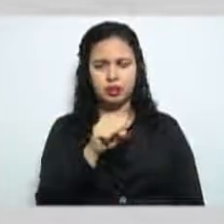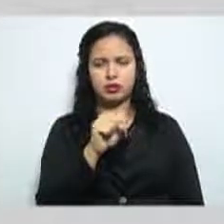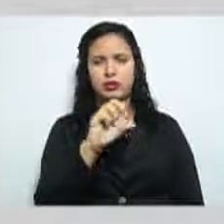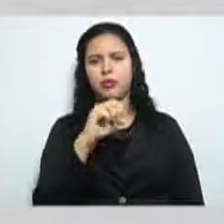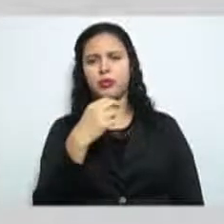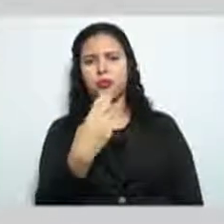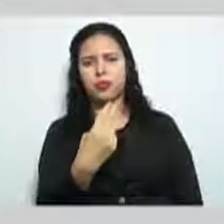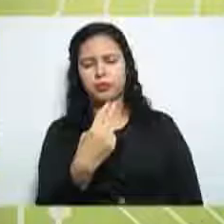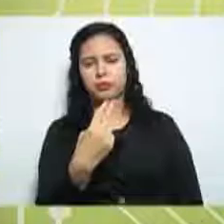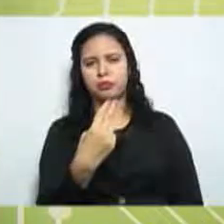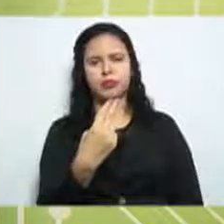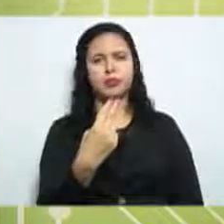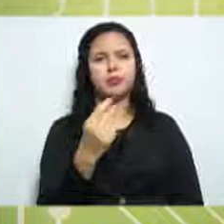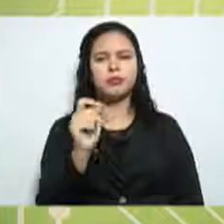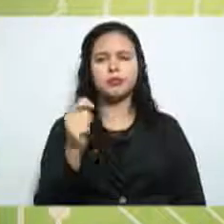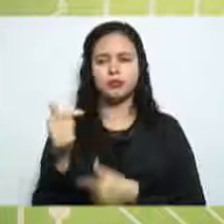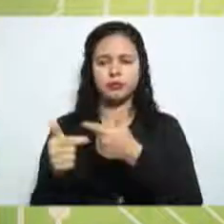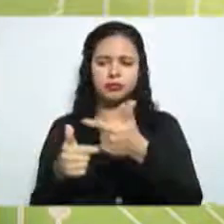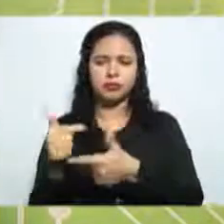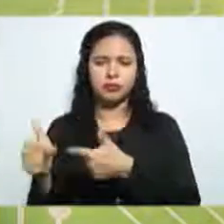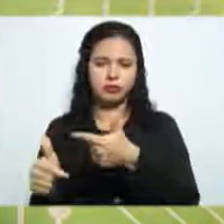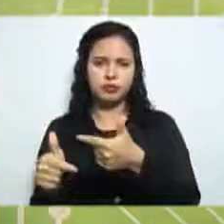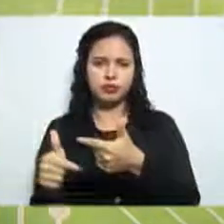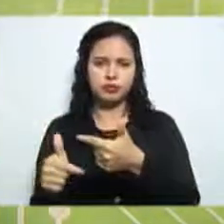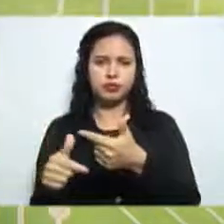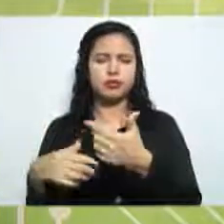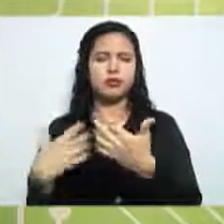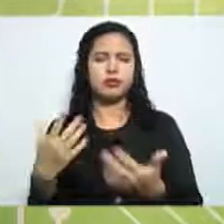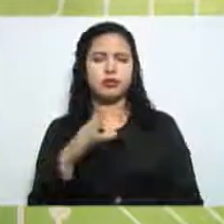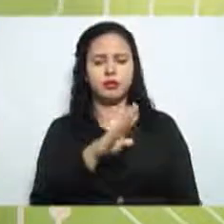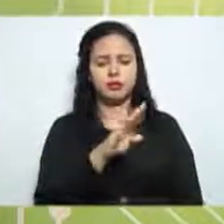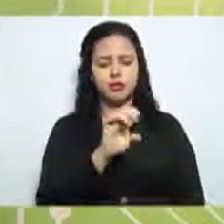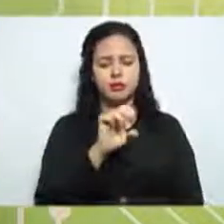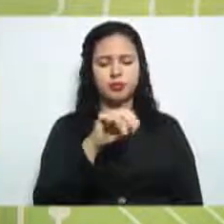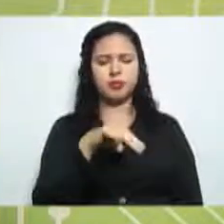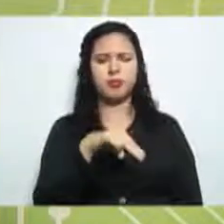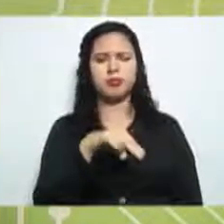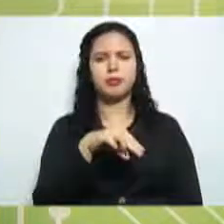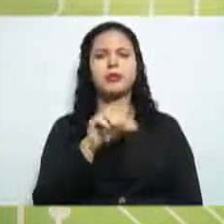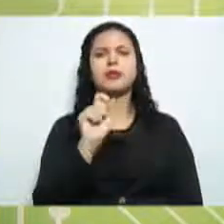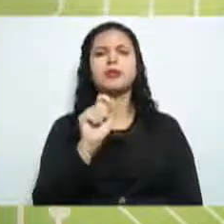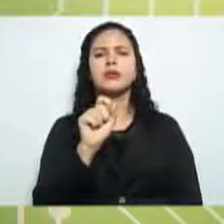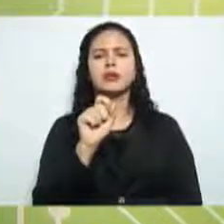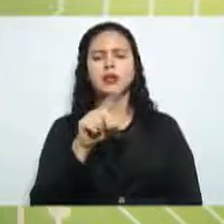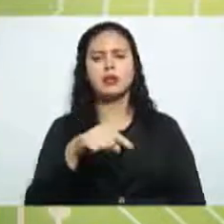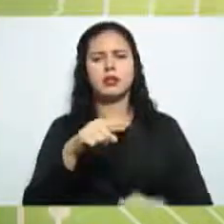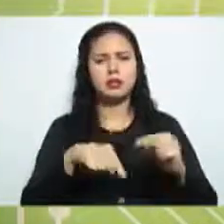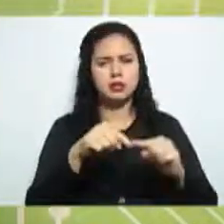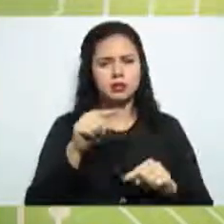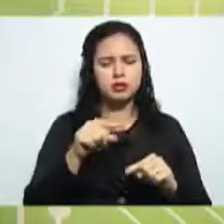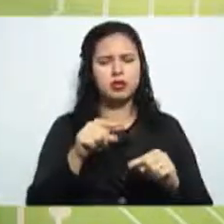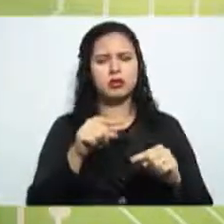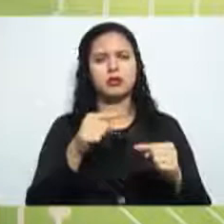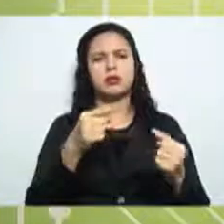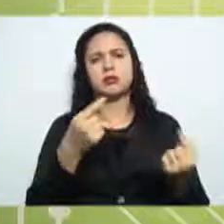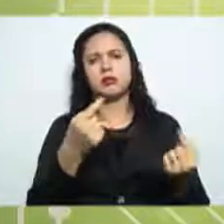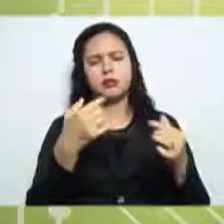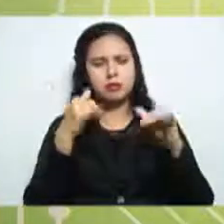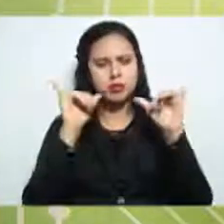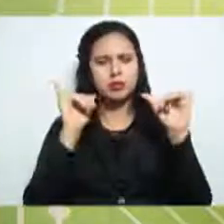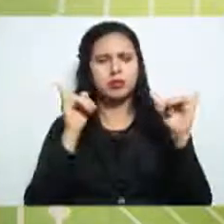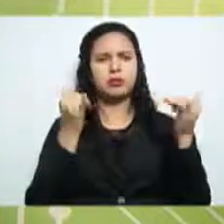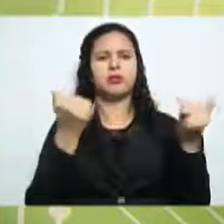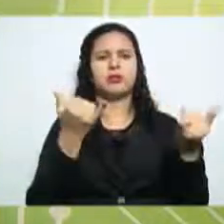A gente entende bem como aquela coisa física. Um bem é um relógio, o bem é um objeto, ele é o gado, ele